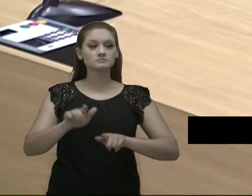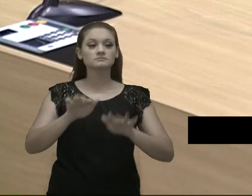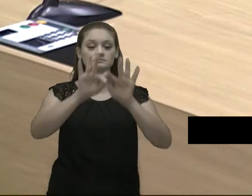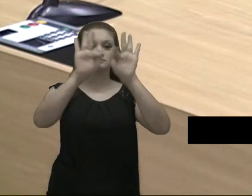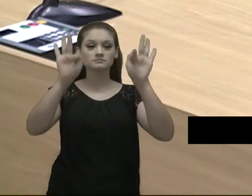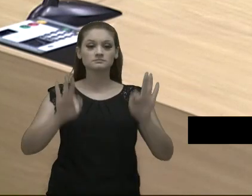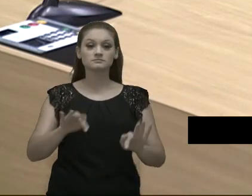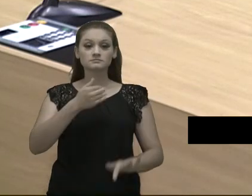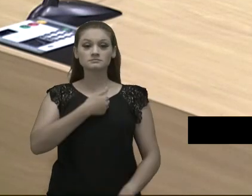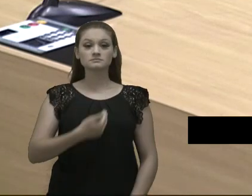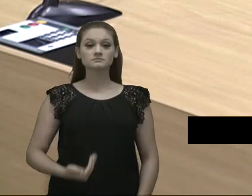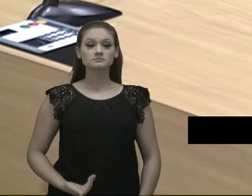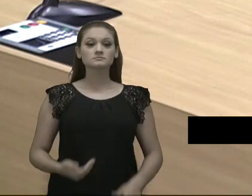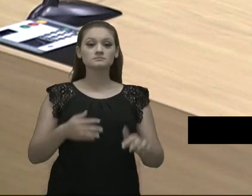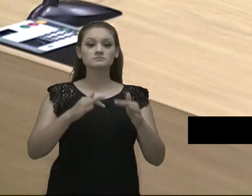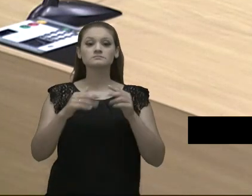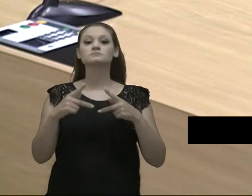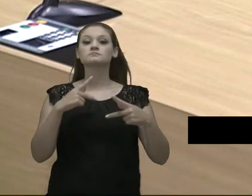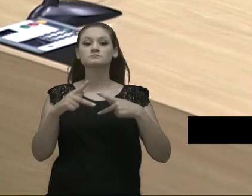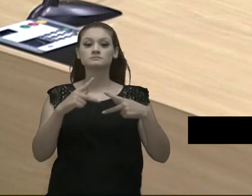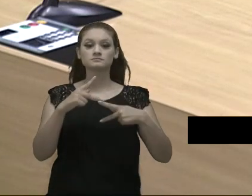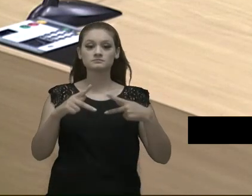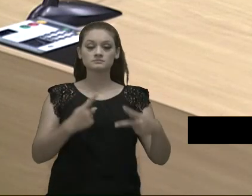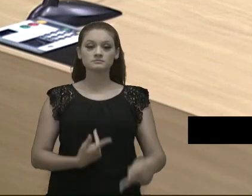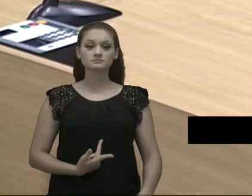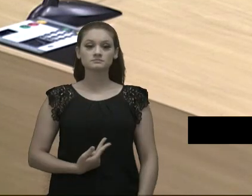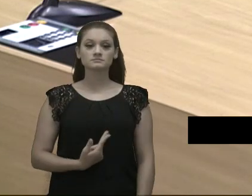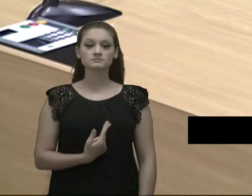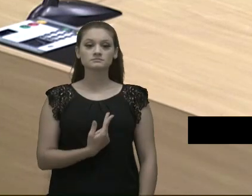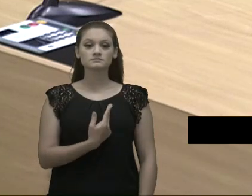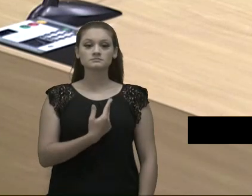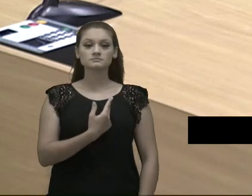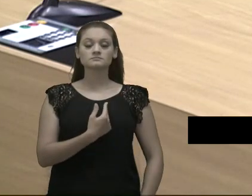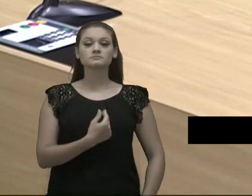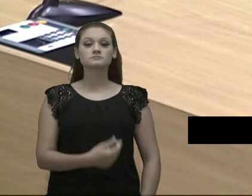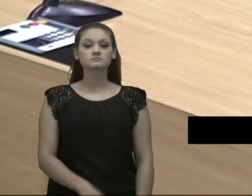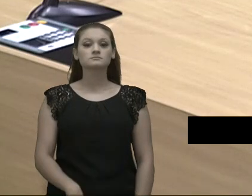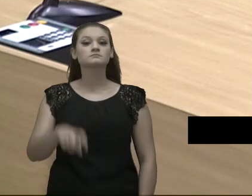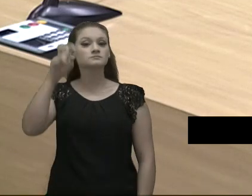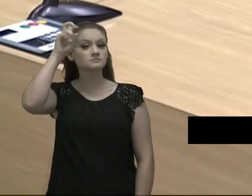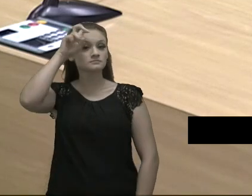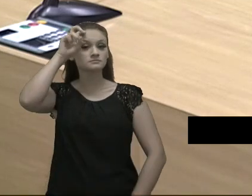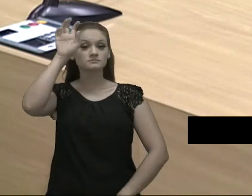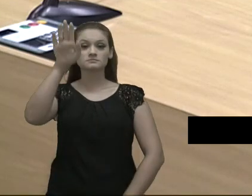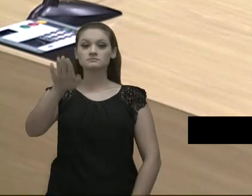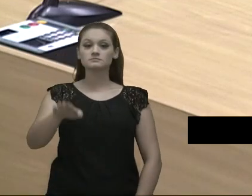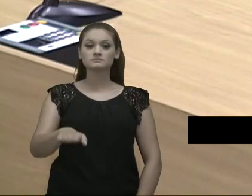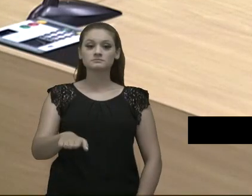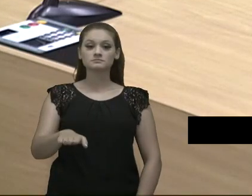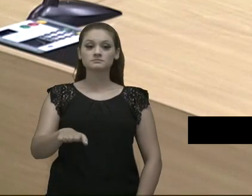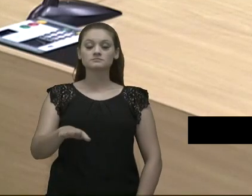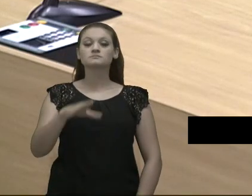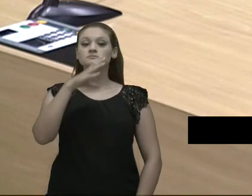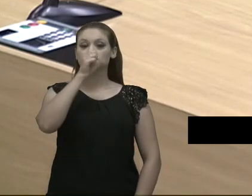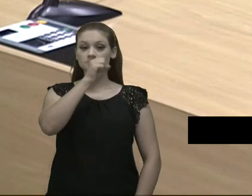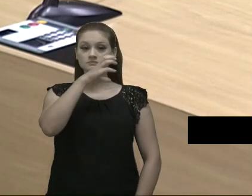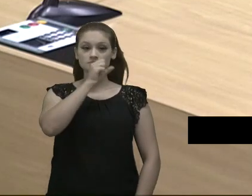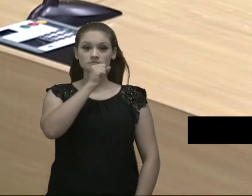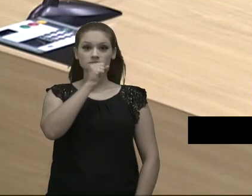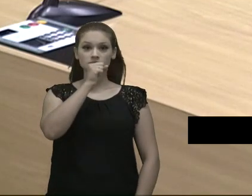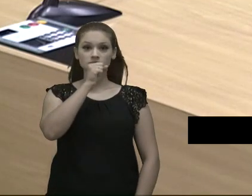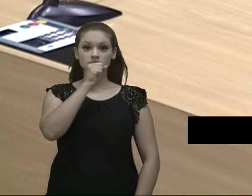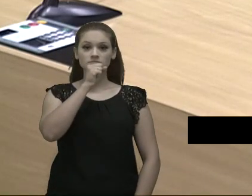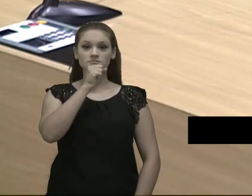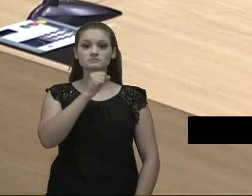José dos Campos, cirurgião. Trabalho às quintas-feiras à tarde e aos sábados, e